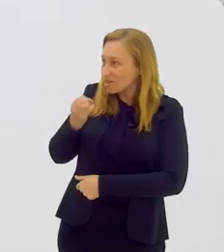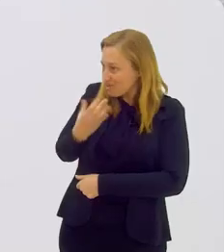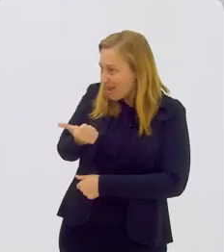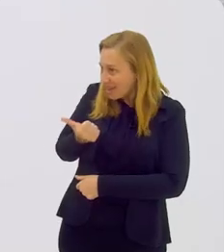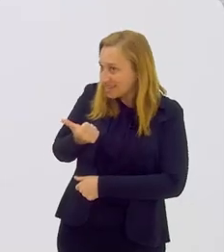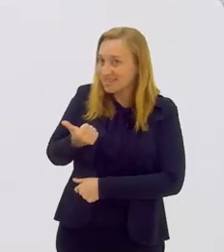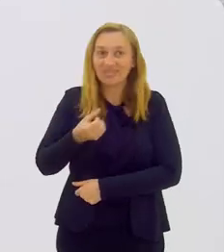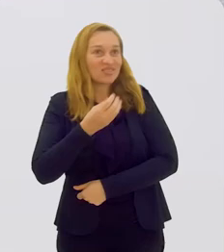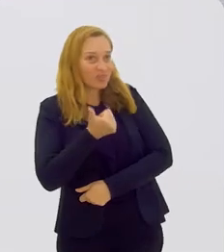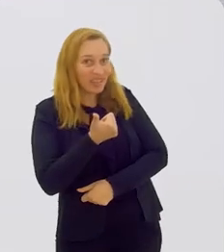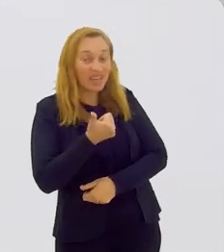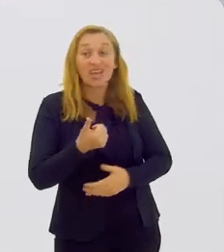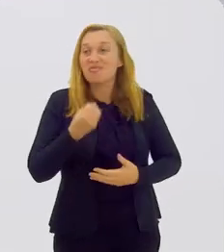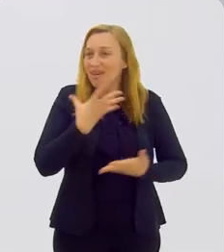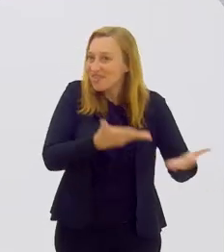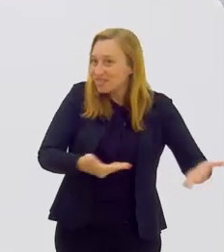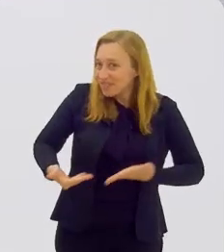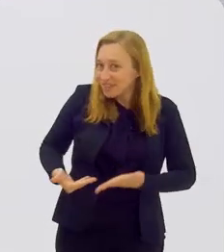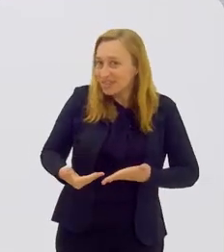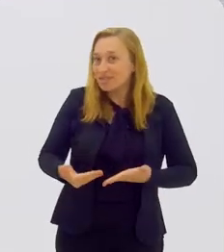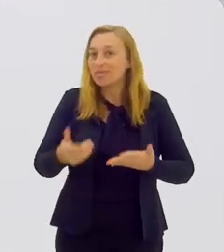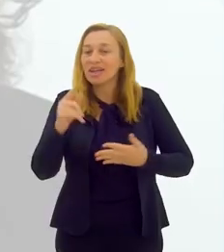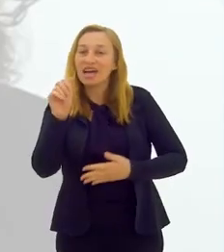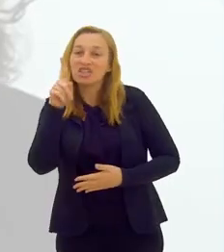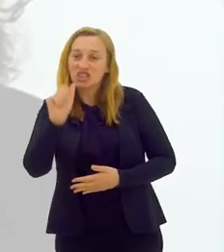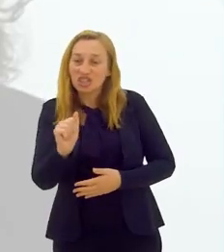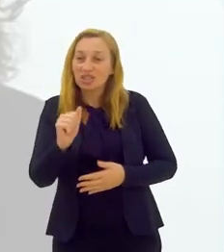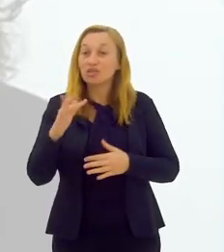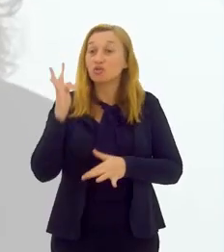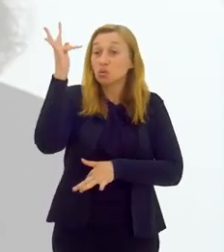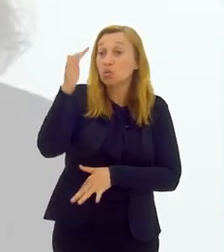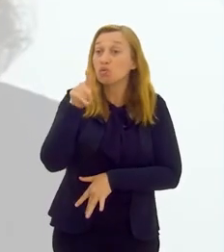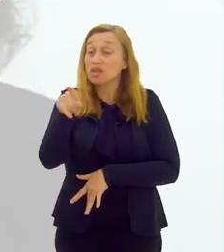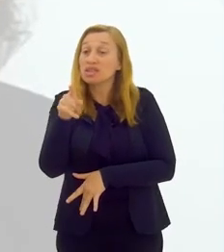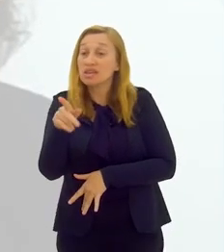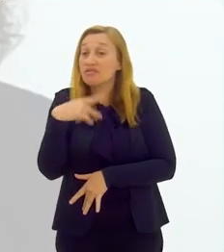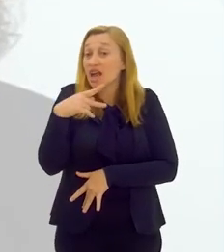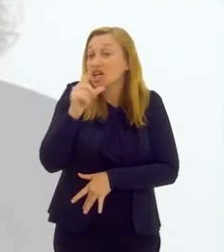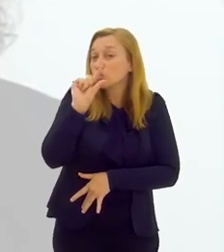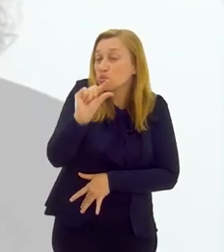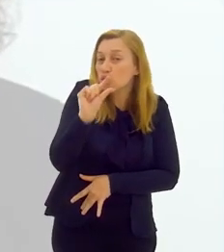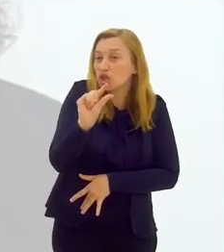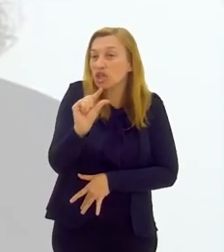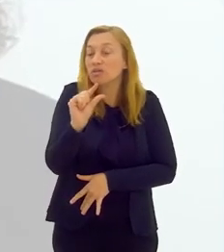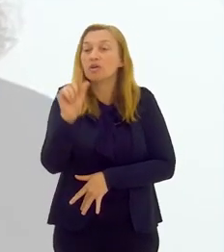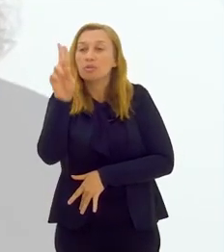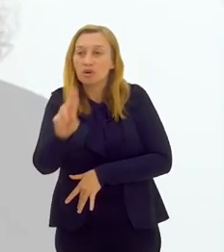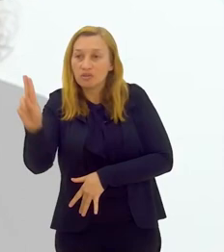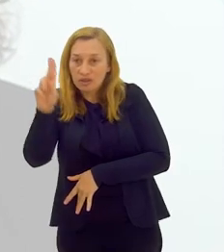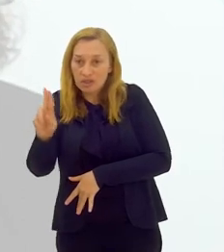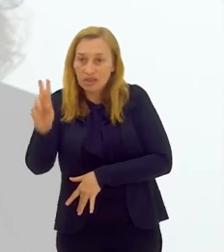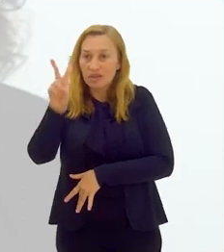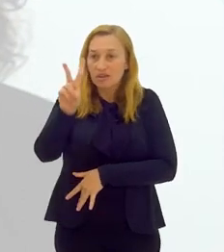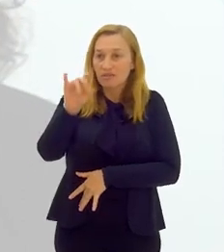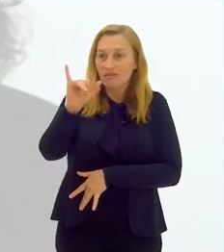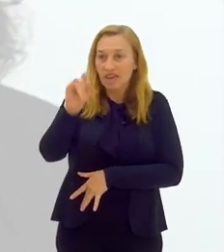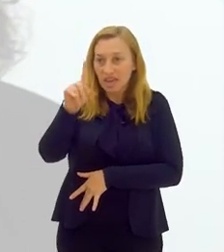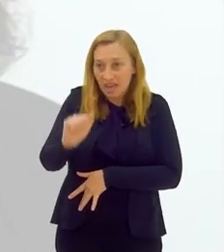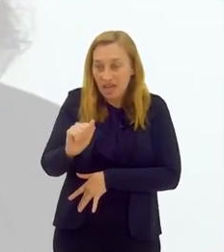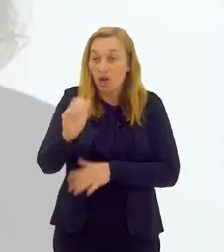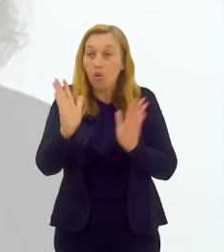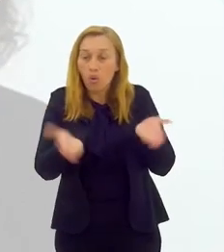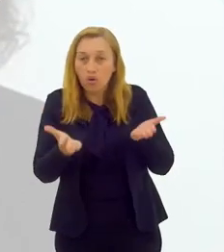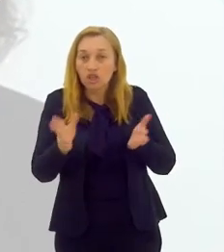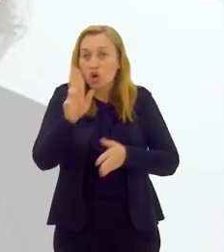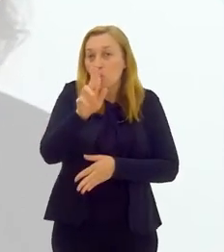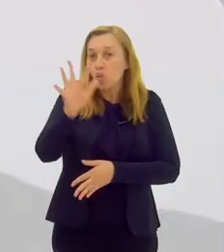Olá, tudo bem? Seja muito bem-vinda ao nosso Agenda de Futuro. Eu queria que você começasse contando um pouquinho sobre a Universidade Veiga de